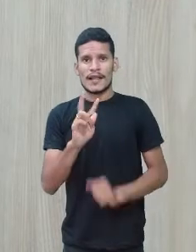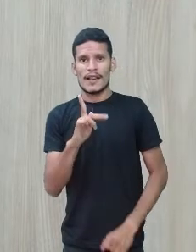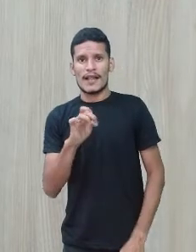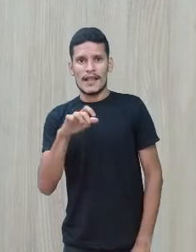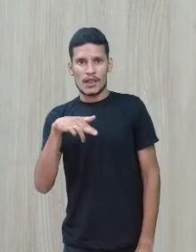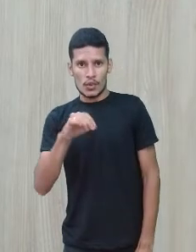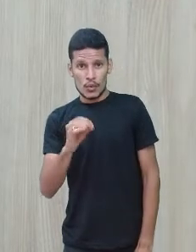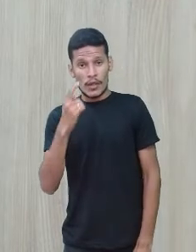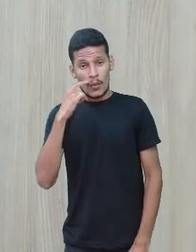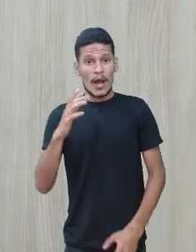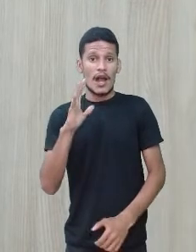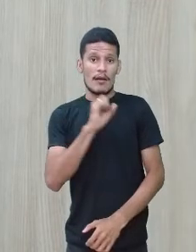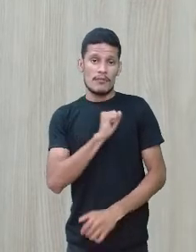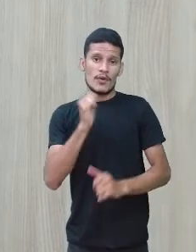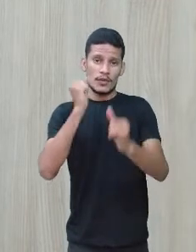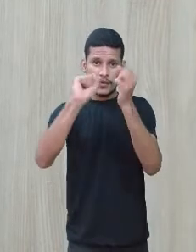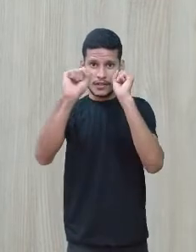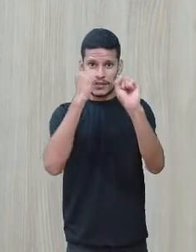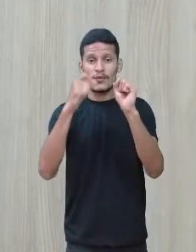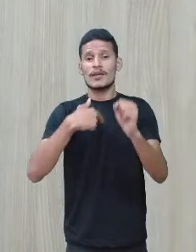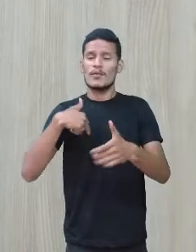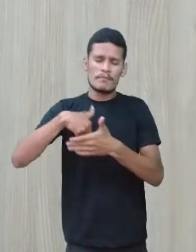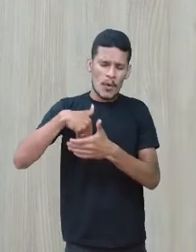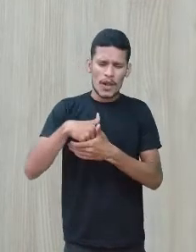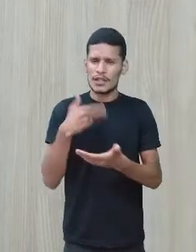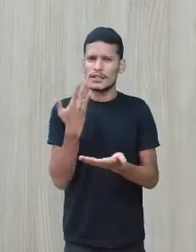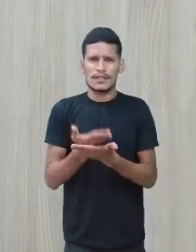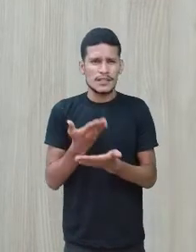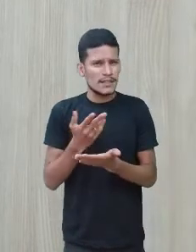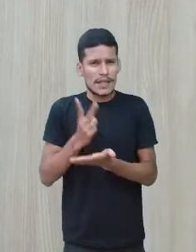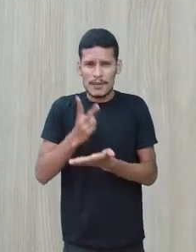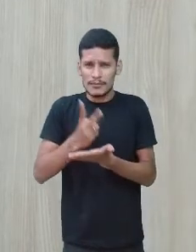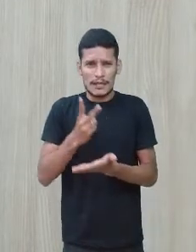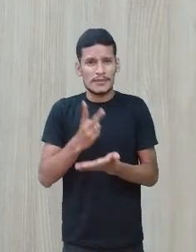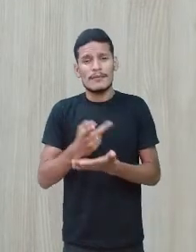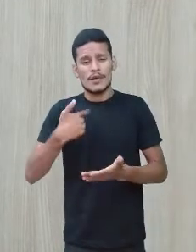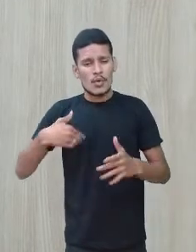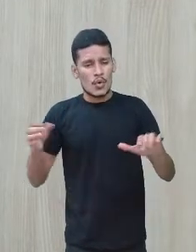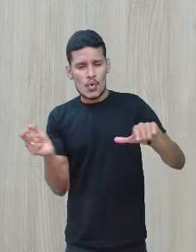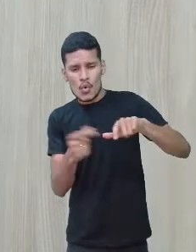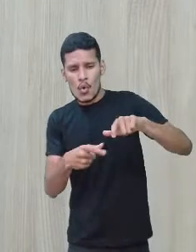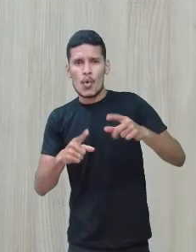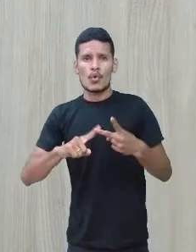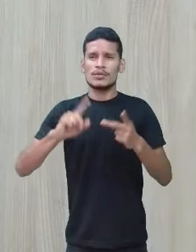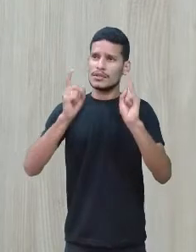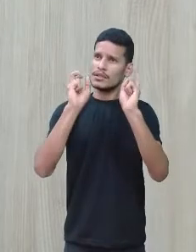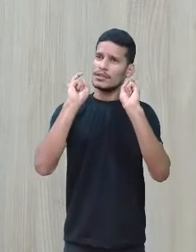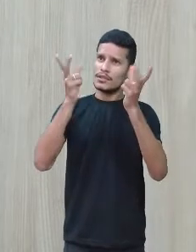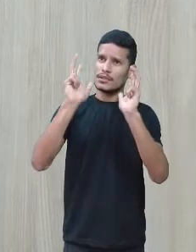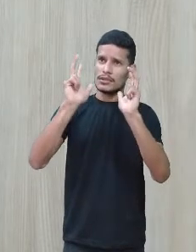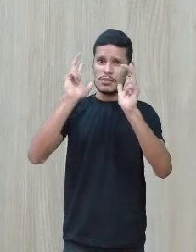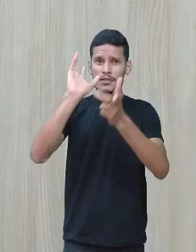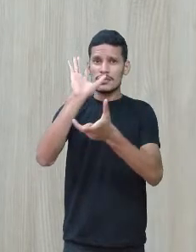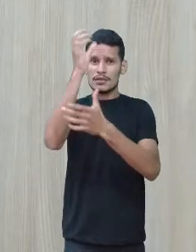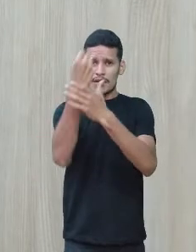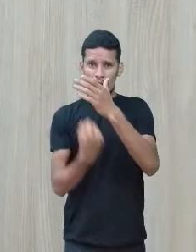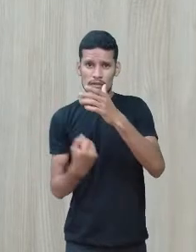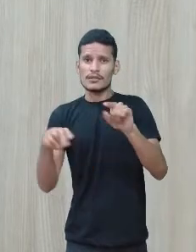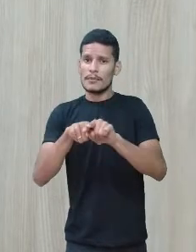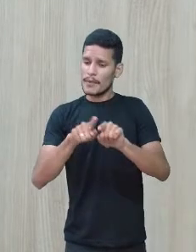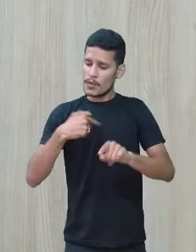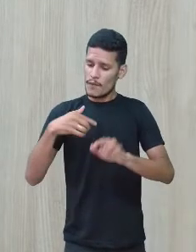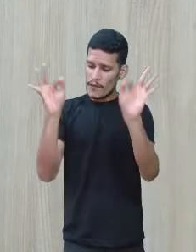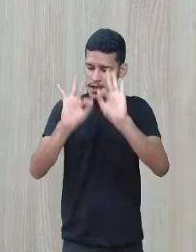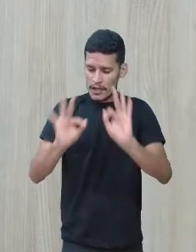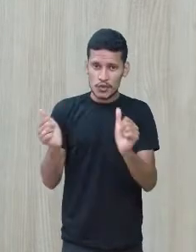Olha, adoro a educação física, joguei muita bola, fiz muitos gols, muitas cestas, então estou muito feliz de estar aqui nessa